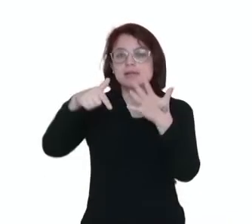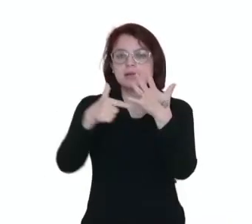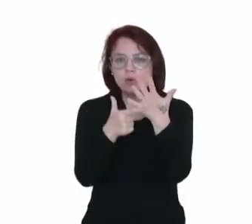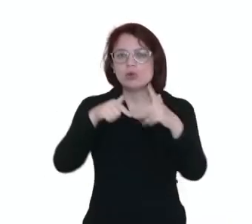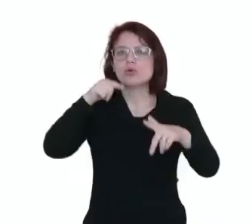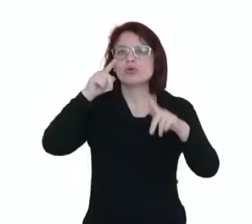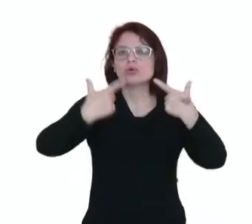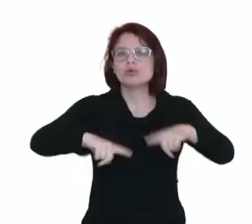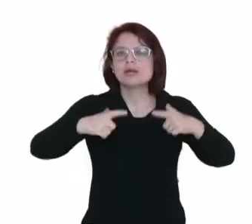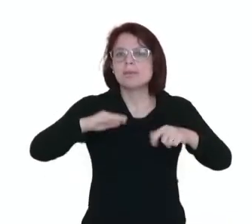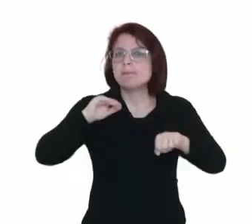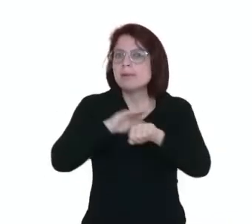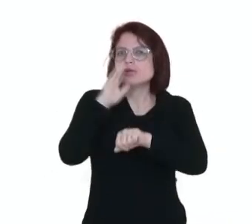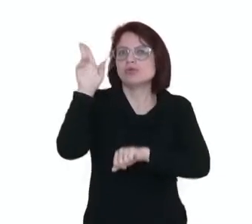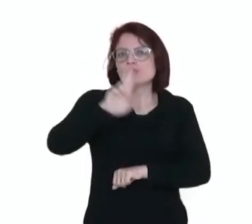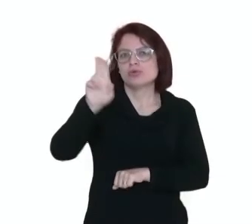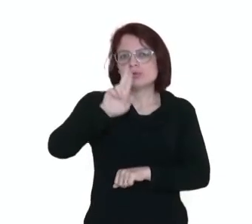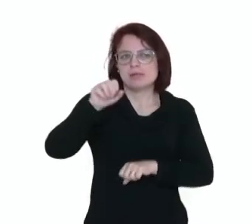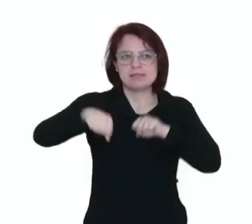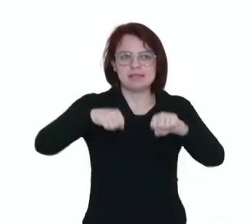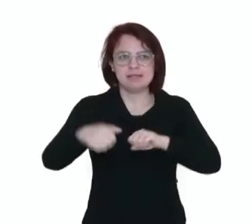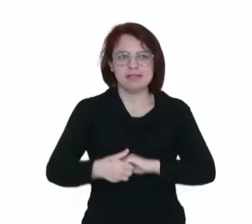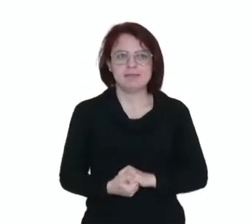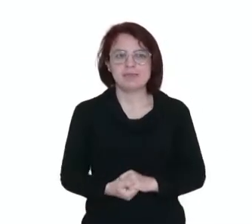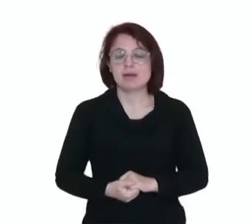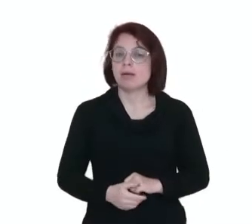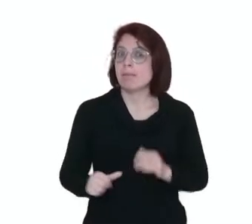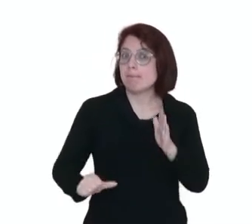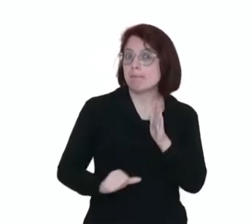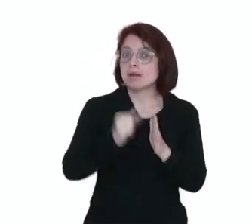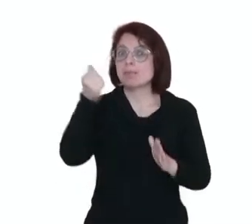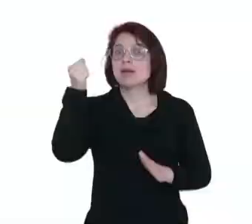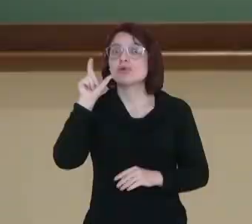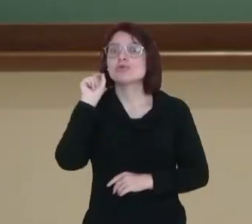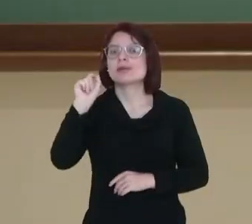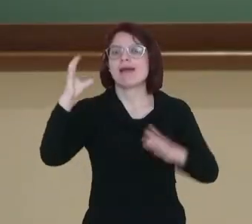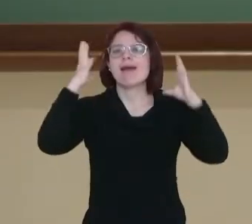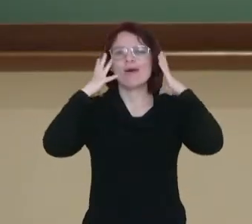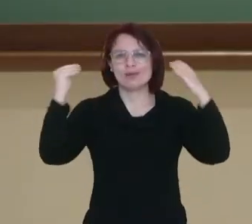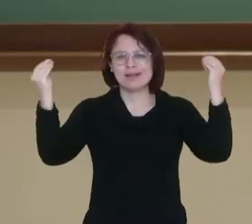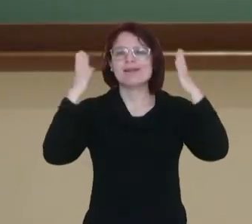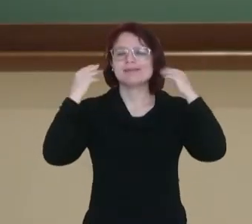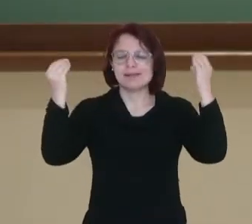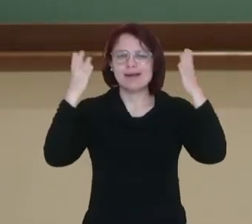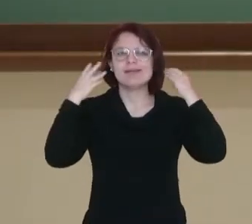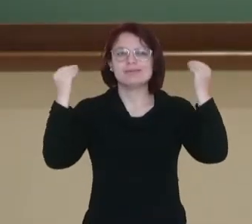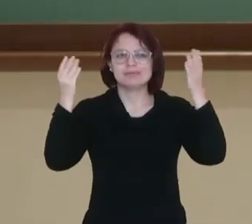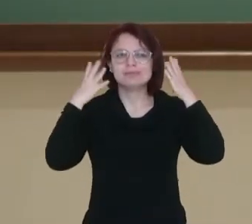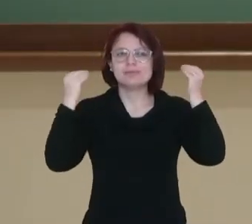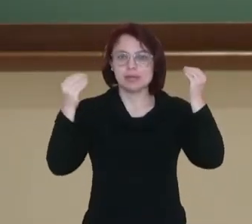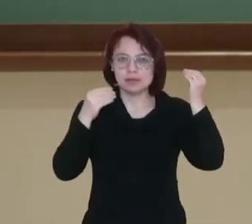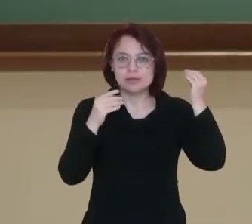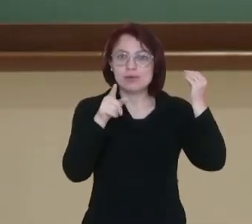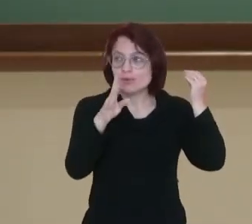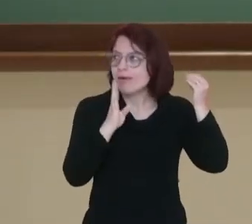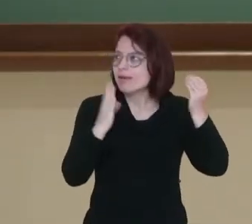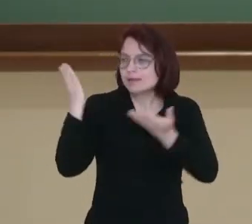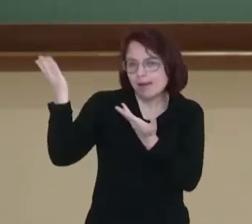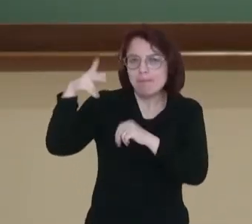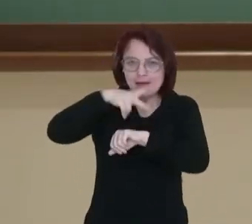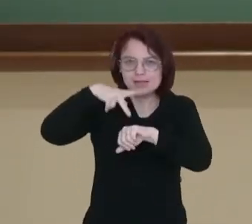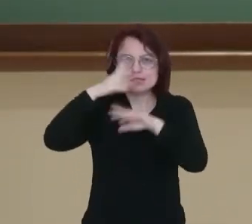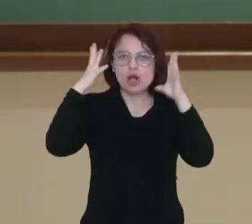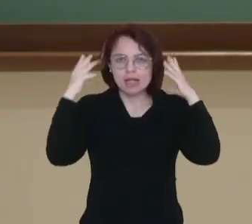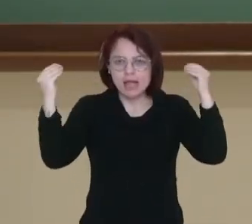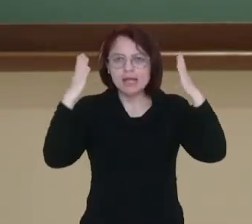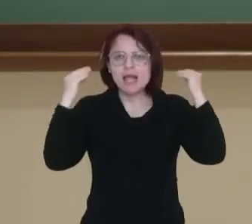mais utilizam a bicicleta pelo mundo. Primeiro, vamos lá, Holanda. Né? Já ouviu falar nesse país?